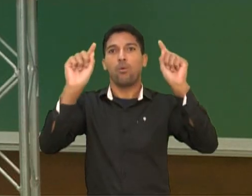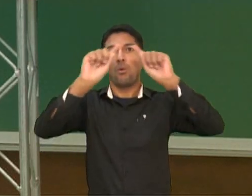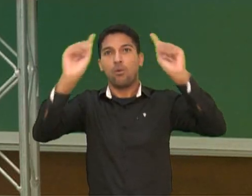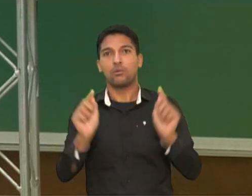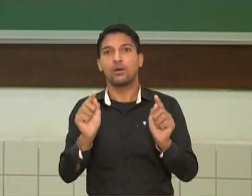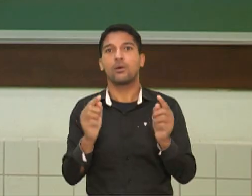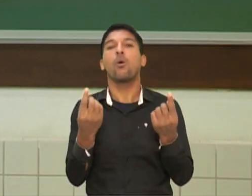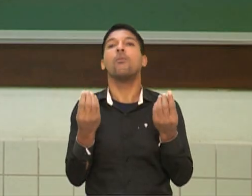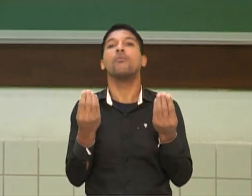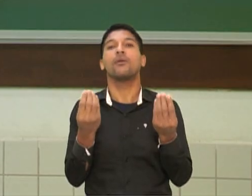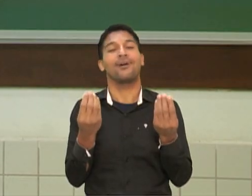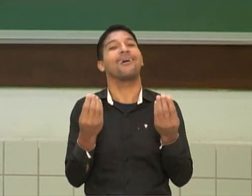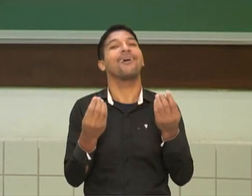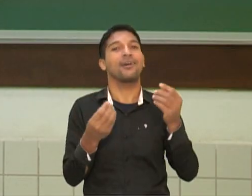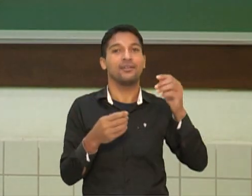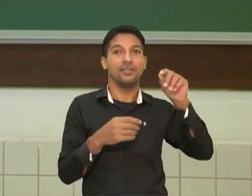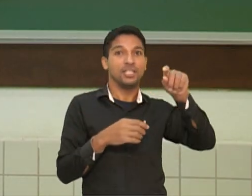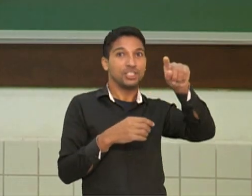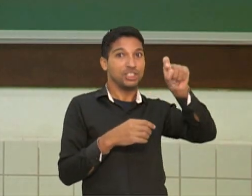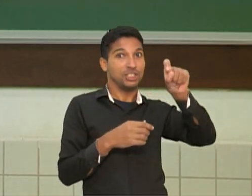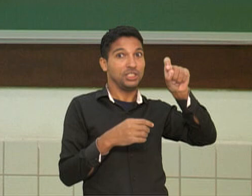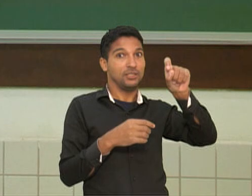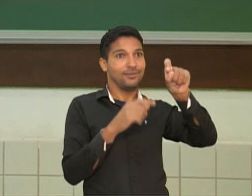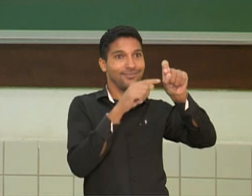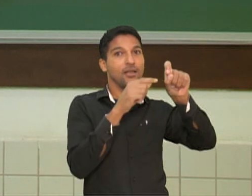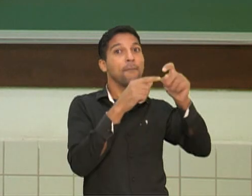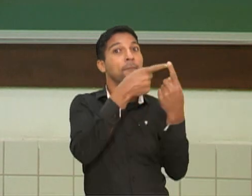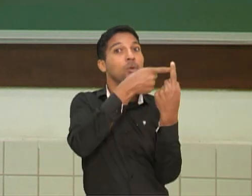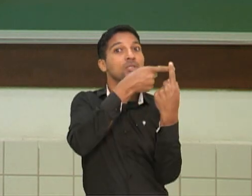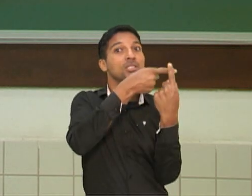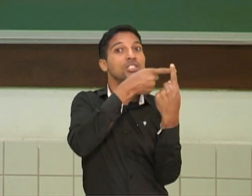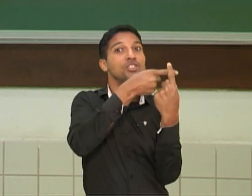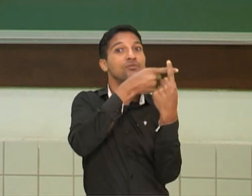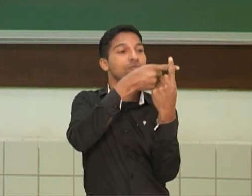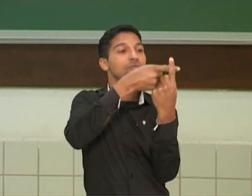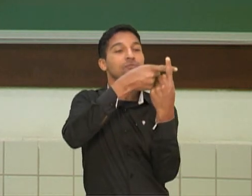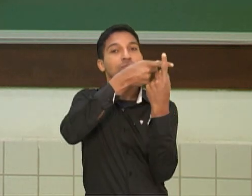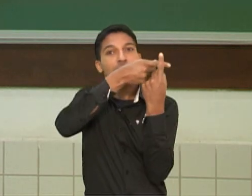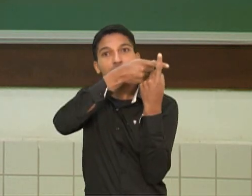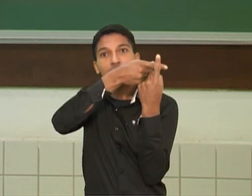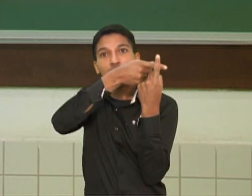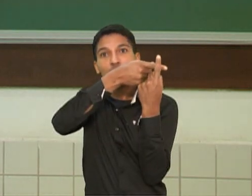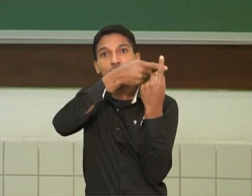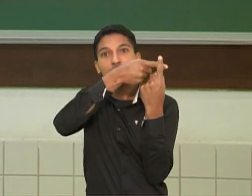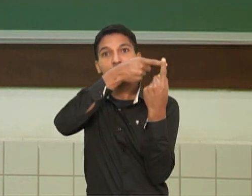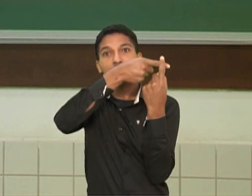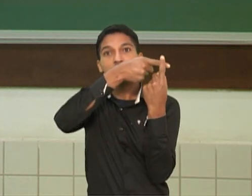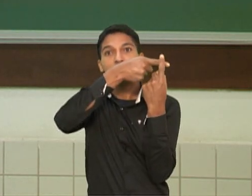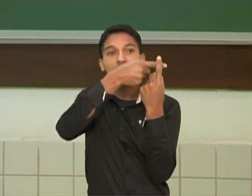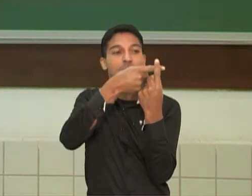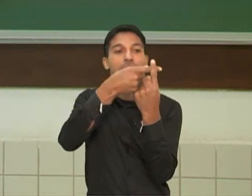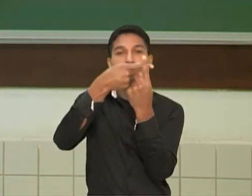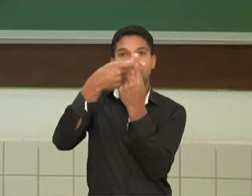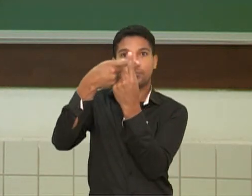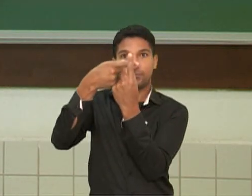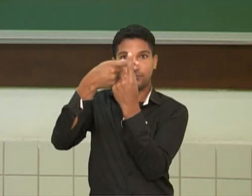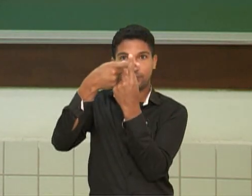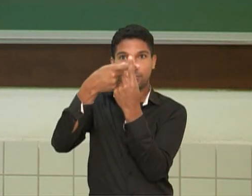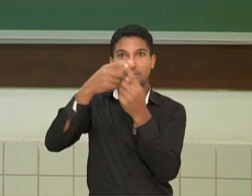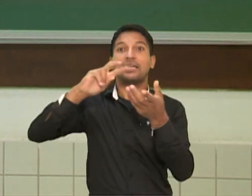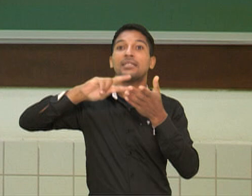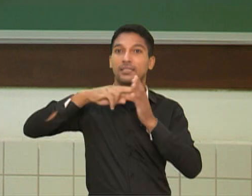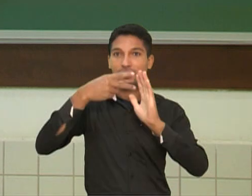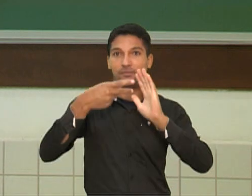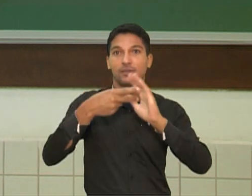Ok? Então, agora eu vou deixar, a nossa última atividade da aula de hoje, eu vou deixar para vocês resolverem